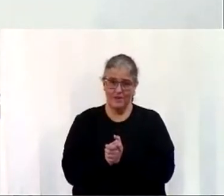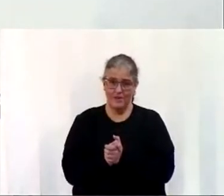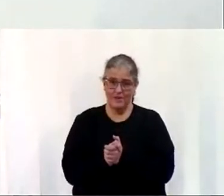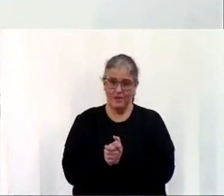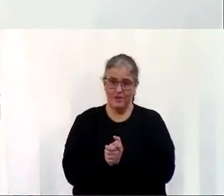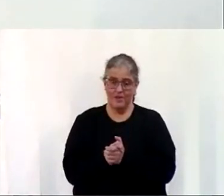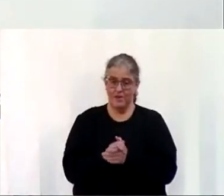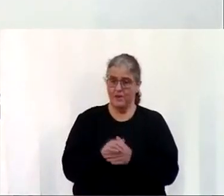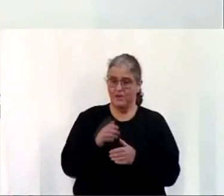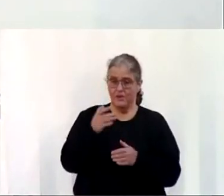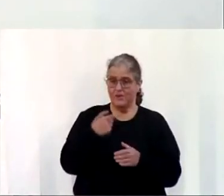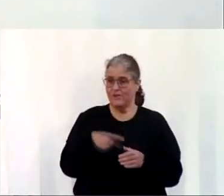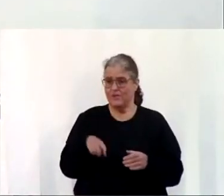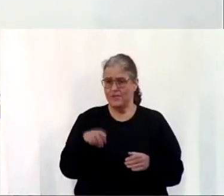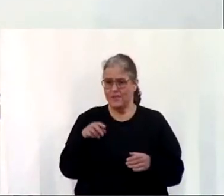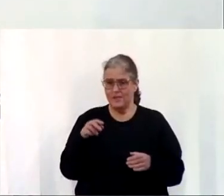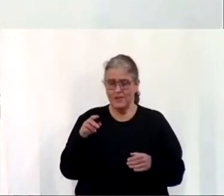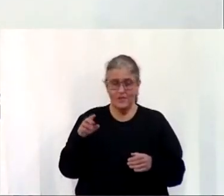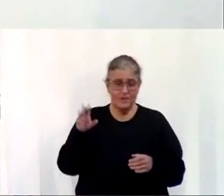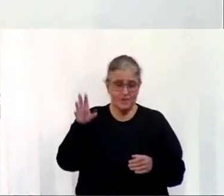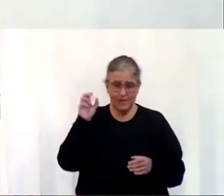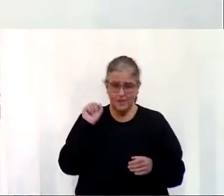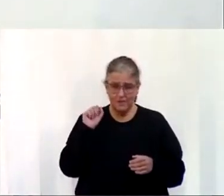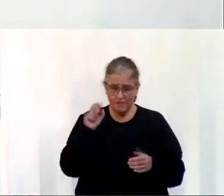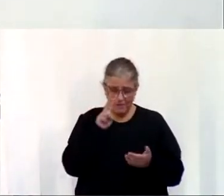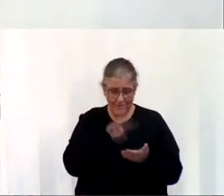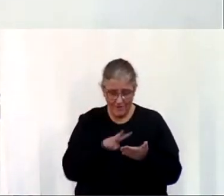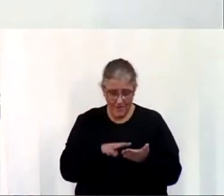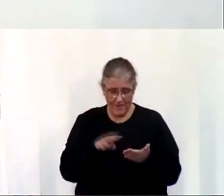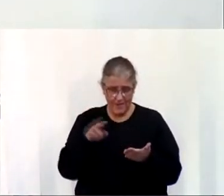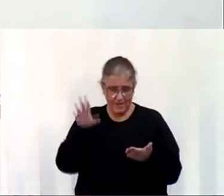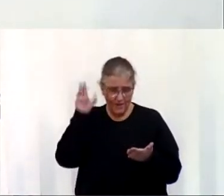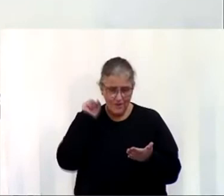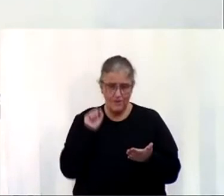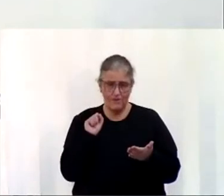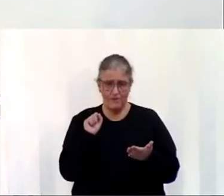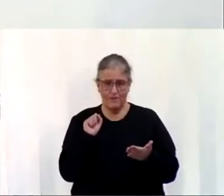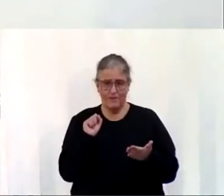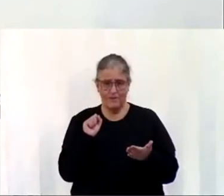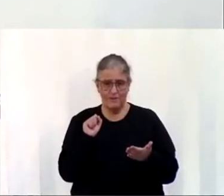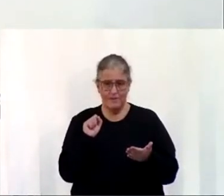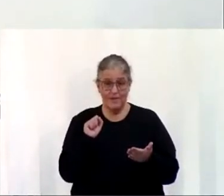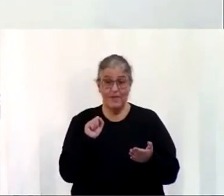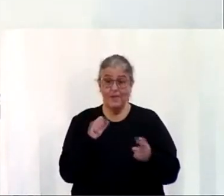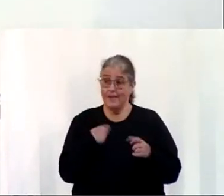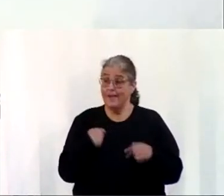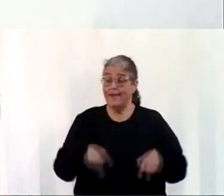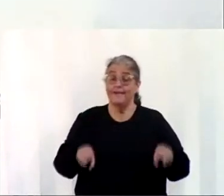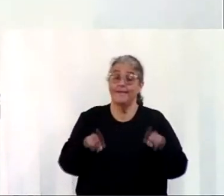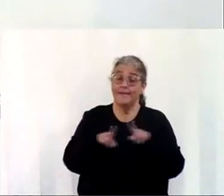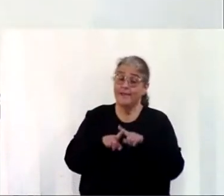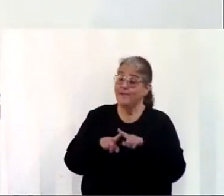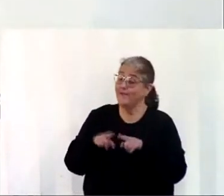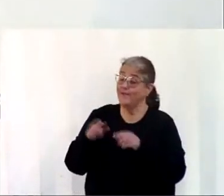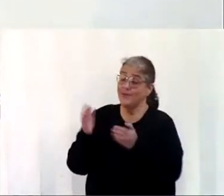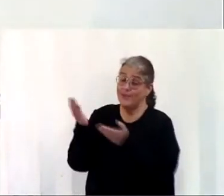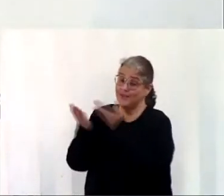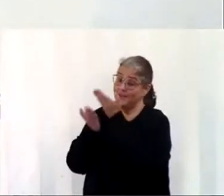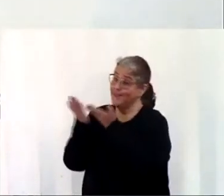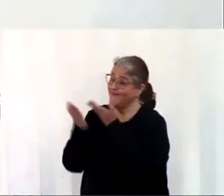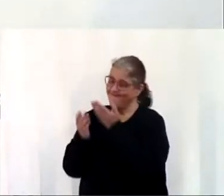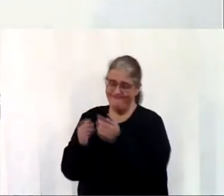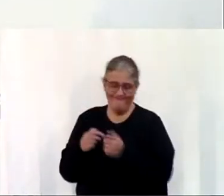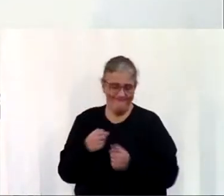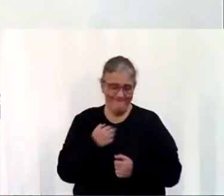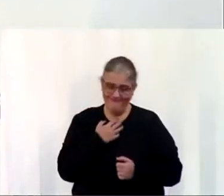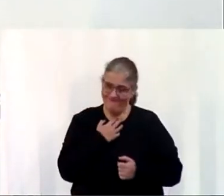tempo, se você não ouve a palavra há algum tempo, provavelmente sua relação não está boa mesmo com Deus, porque você não quer mais ler a palavra de Deus, porque